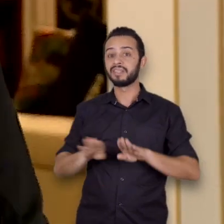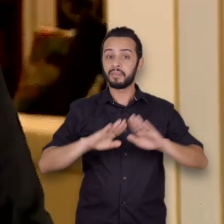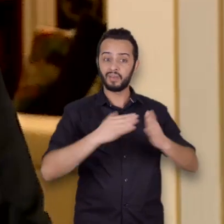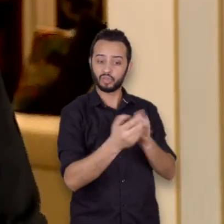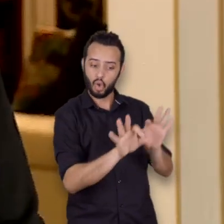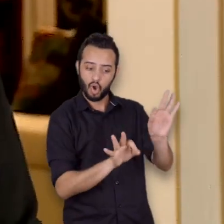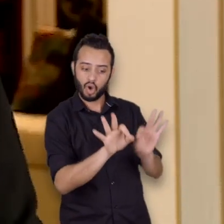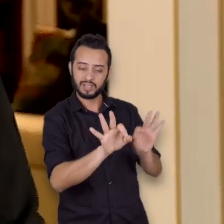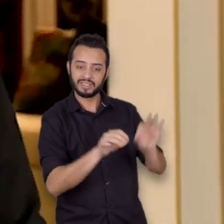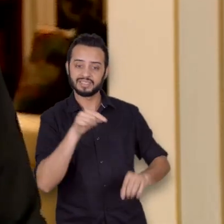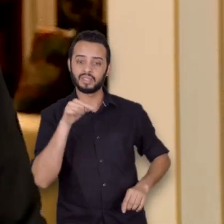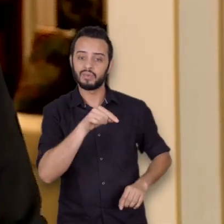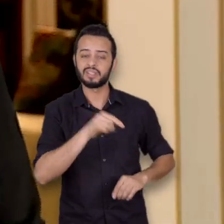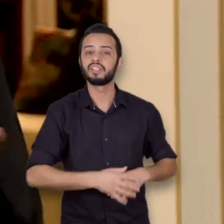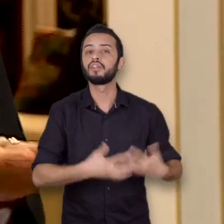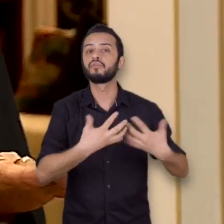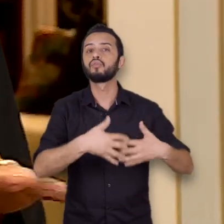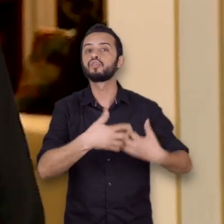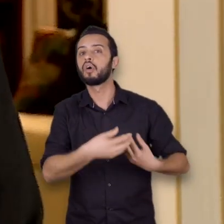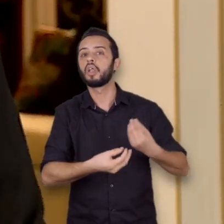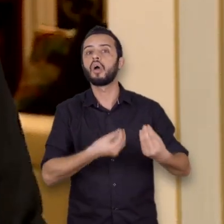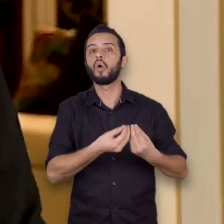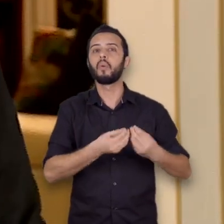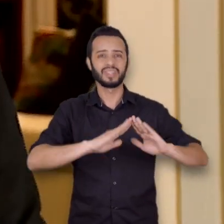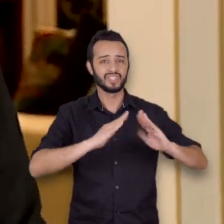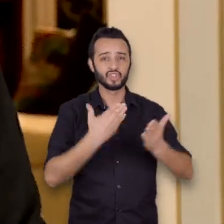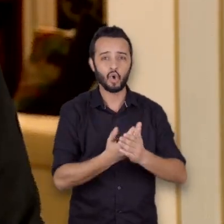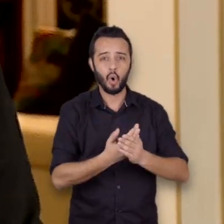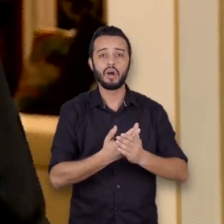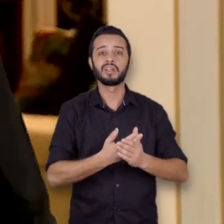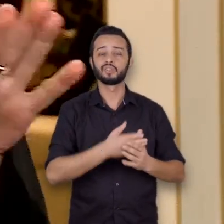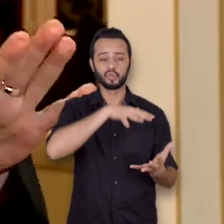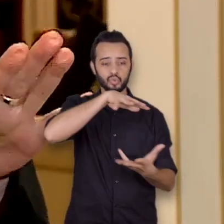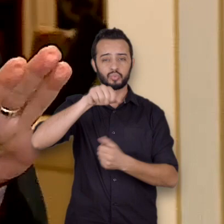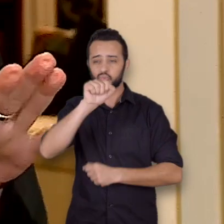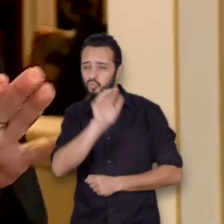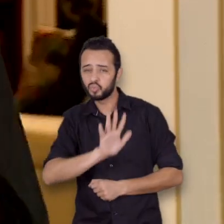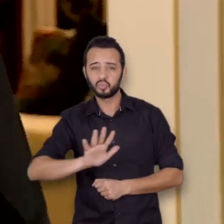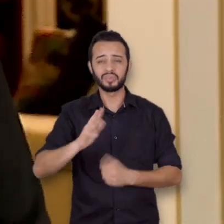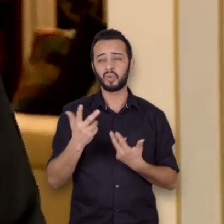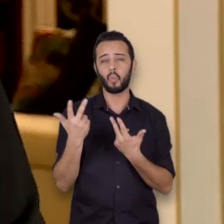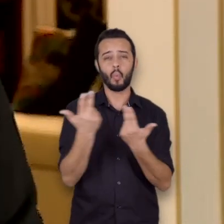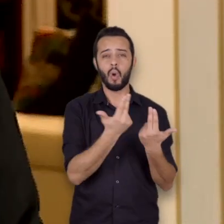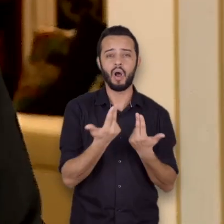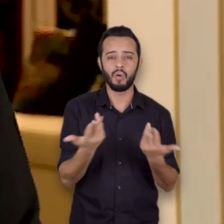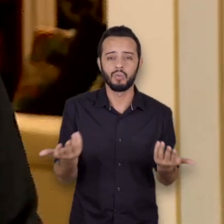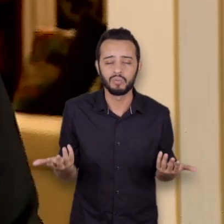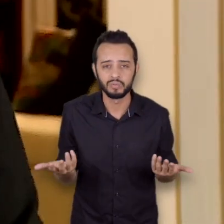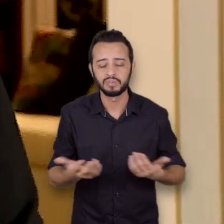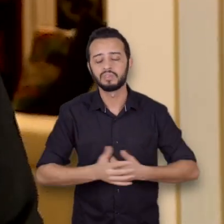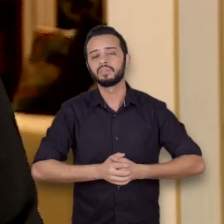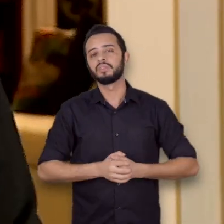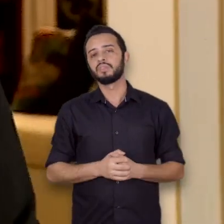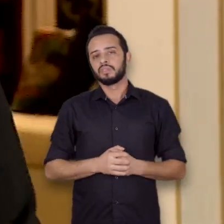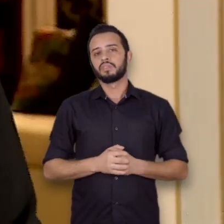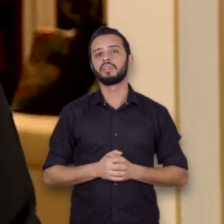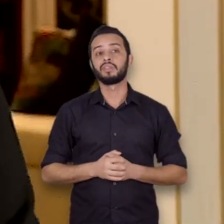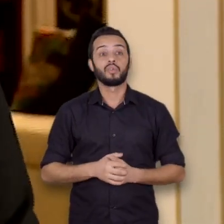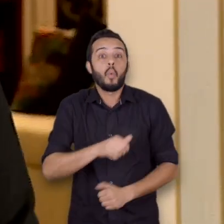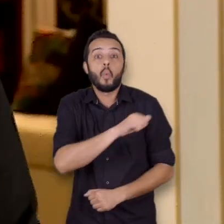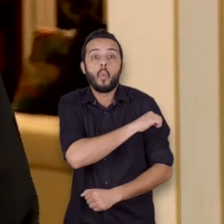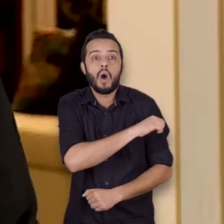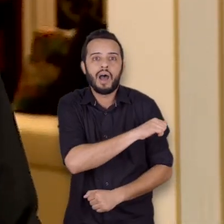escolar que funciona na maior parte das nossas escolas hoje, muito antiga. Não tem a ver com